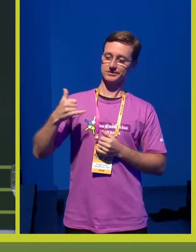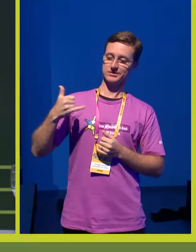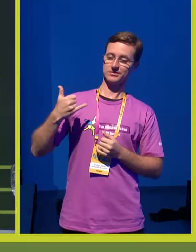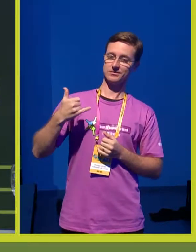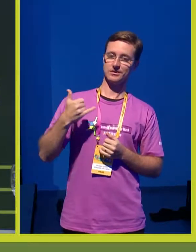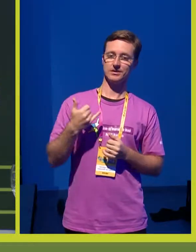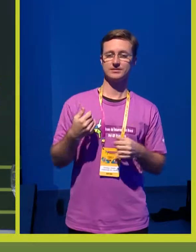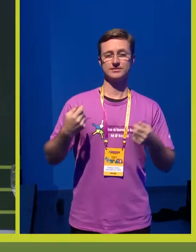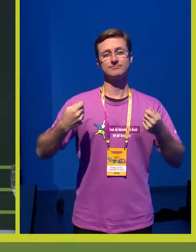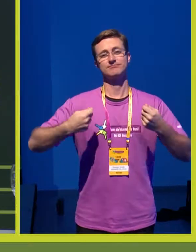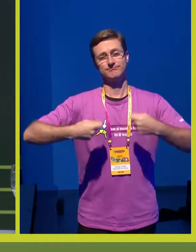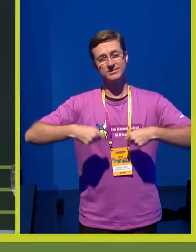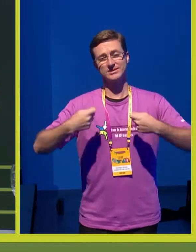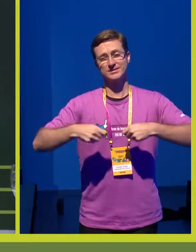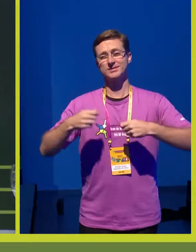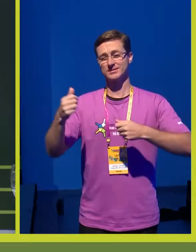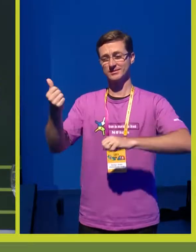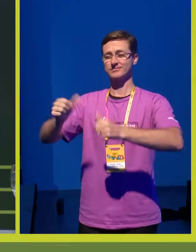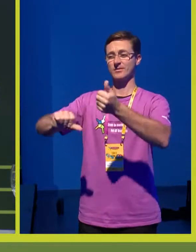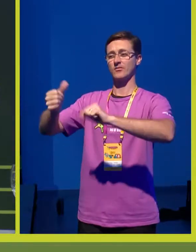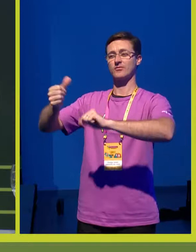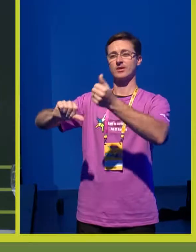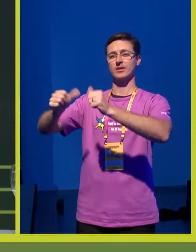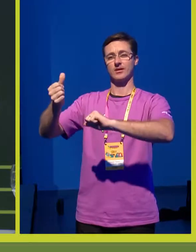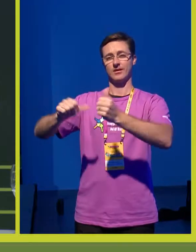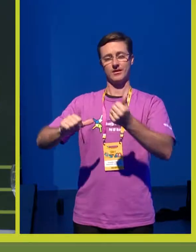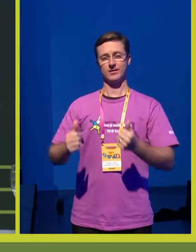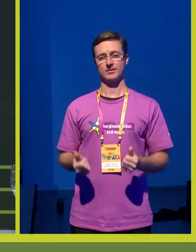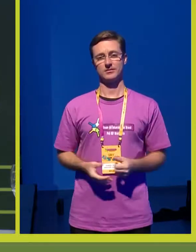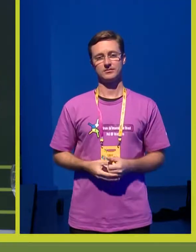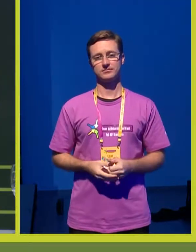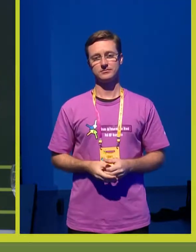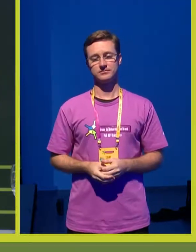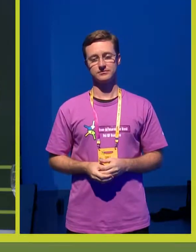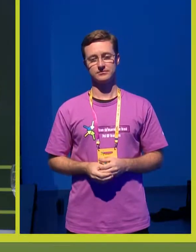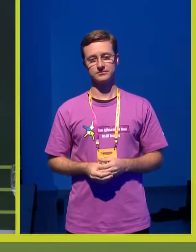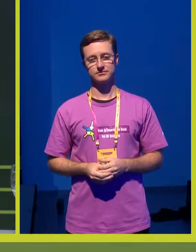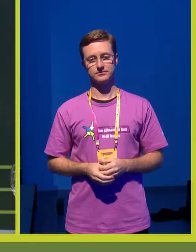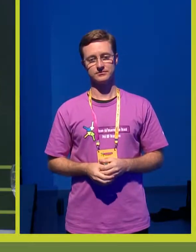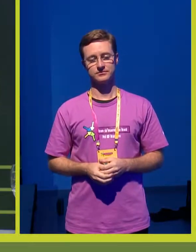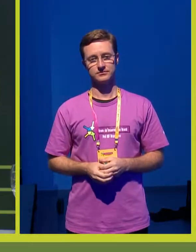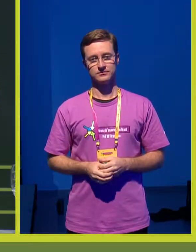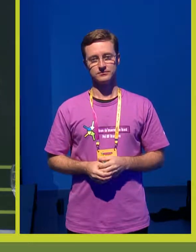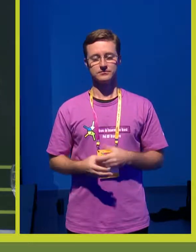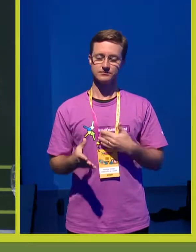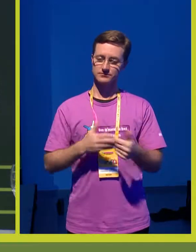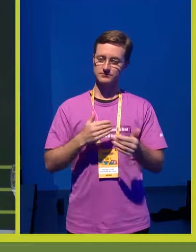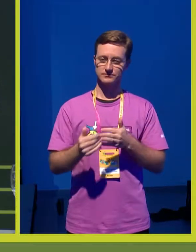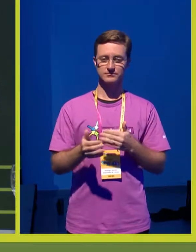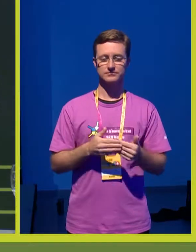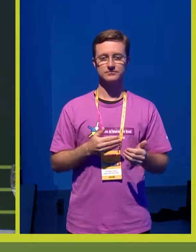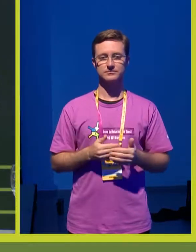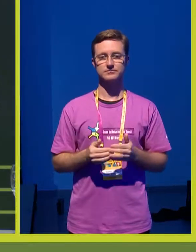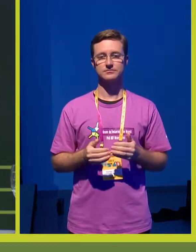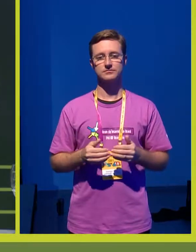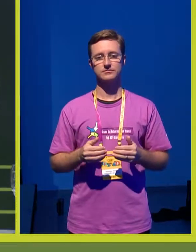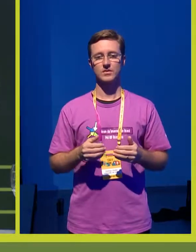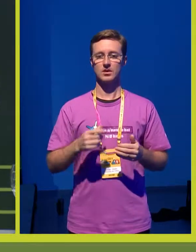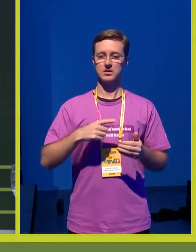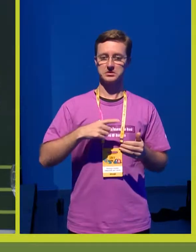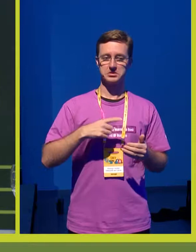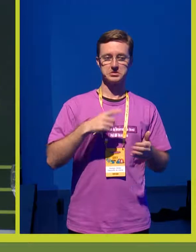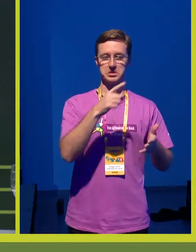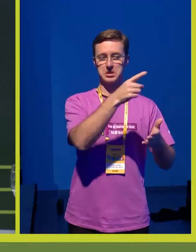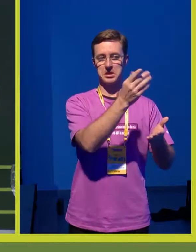isso deve ser levado em conta então na hora que a gente for levada mesmo nessas situações devendo sempre existir uma autorização